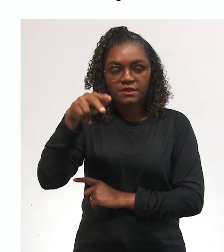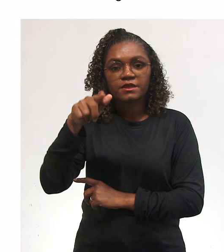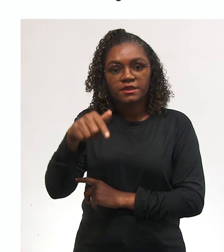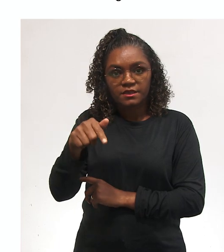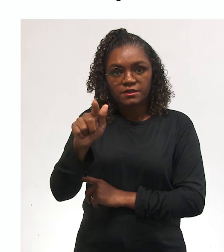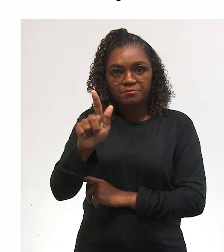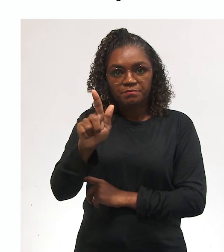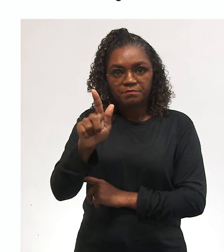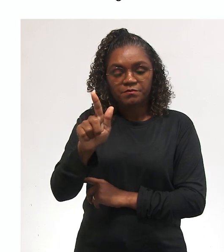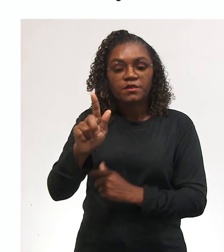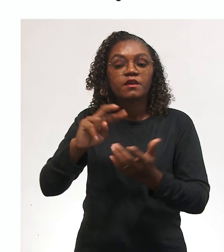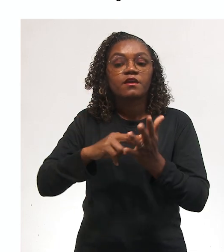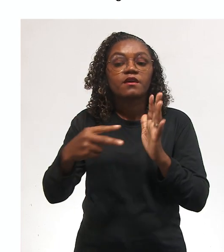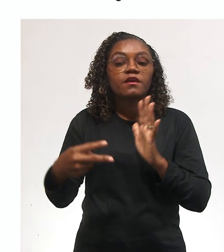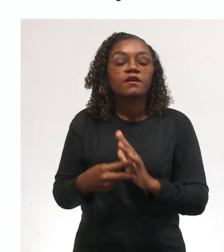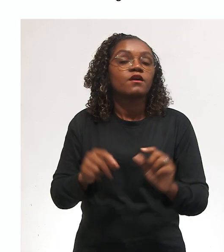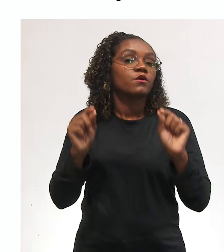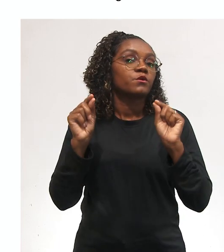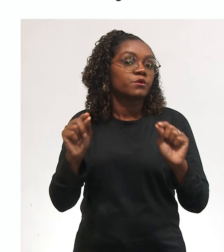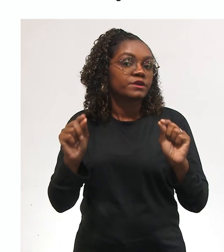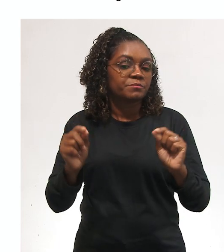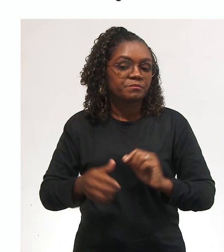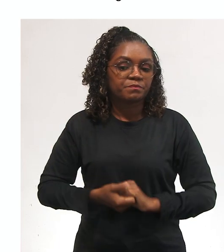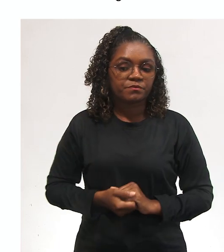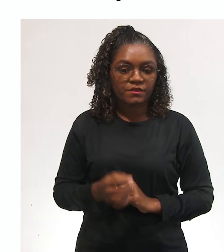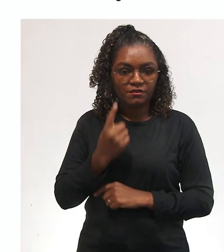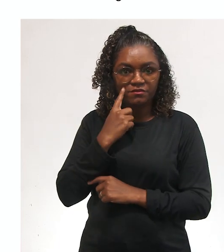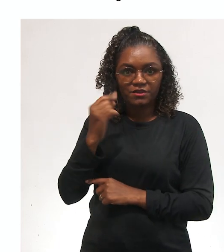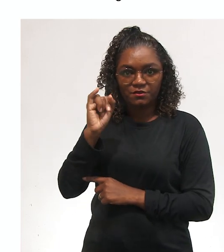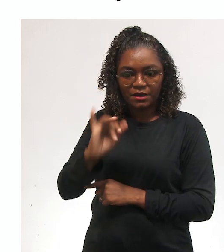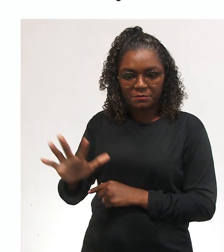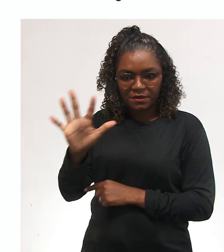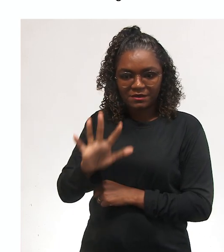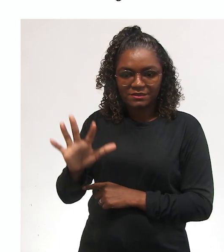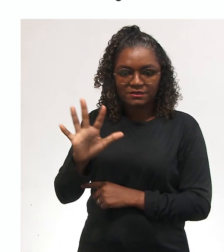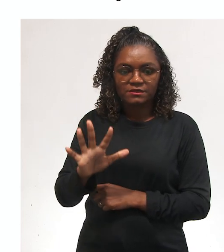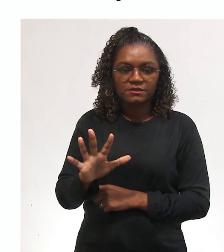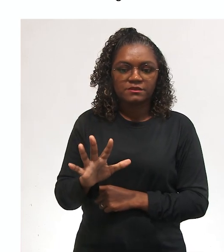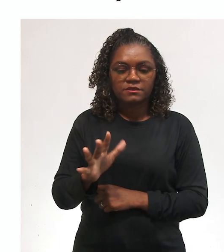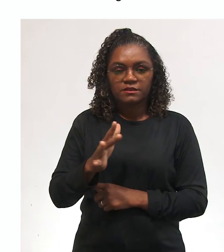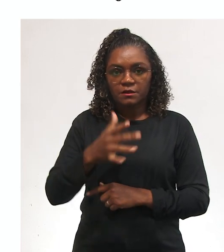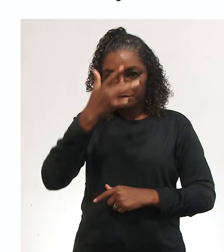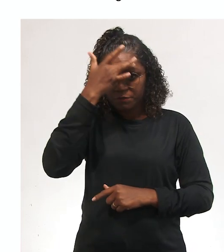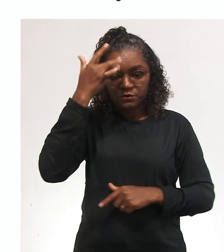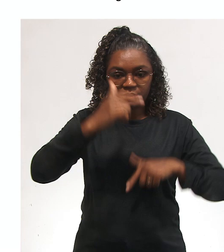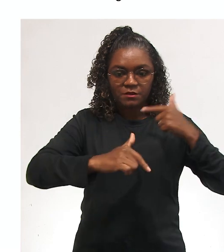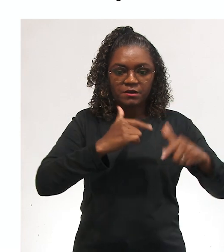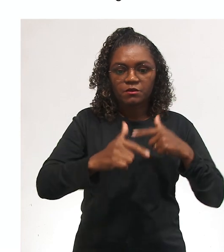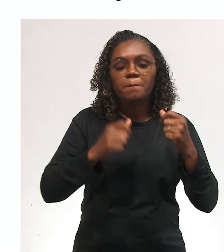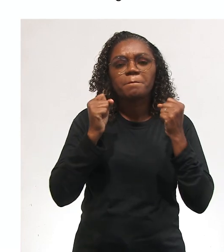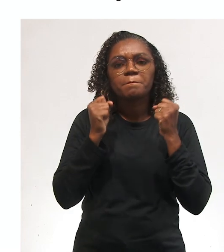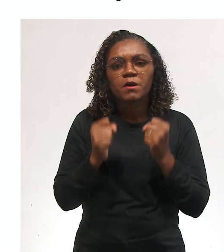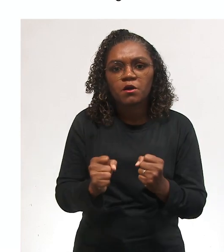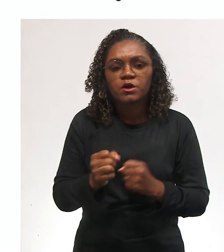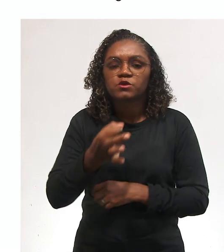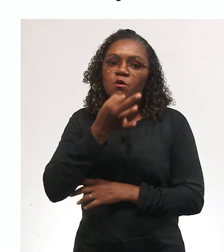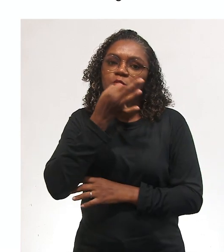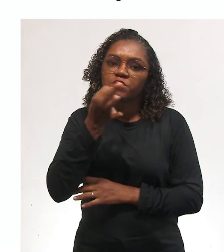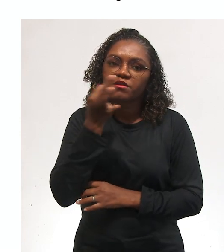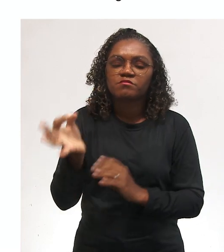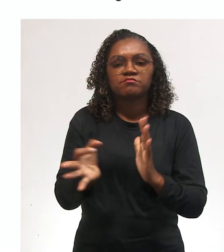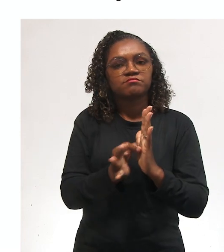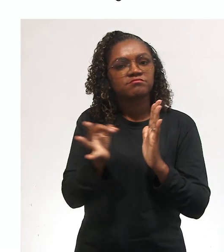brainstorming. Cada pessoa dentro da organização, ela pode colaborar com o quê? Com ideias,